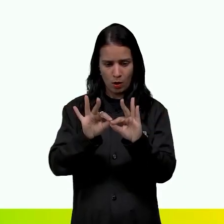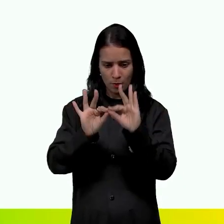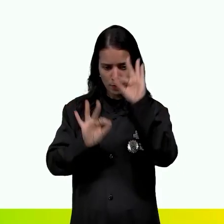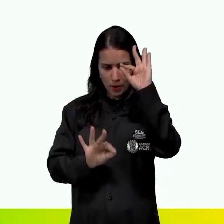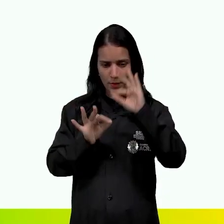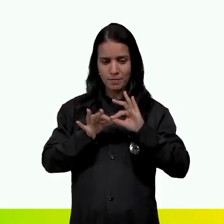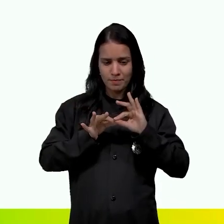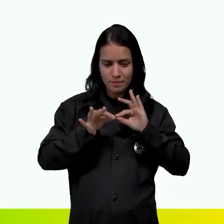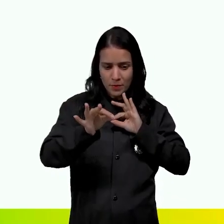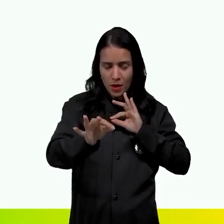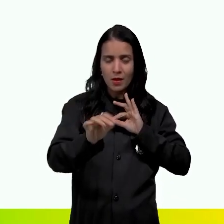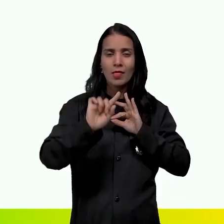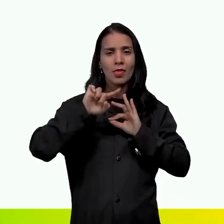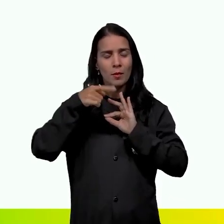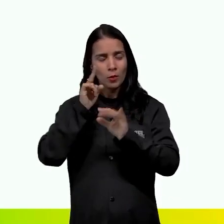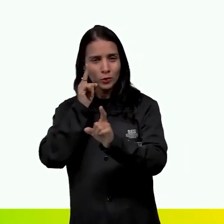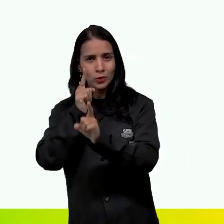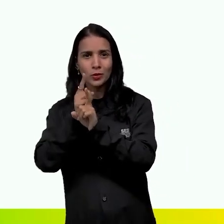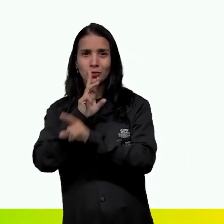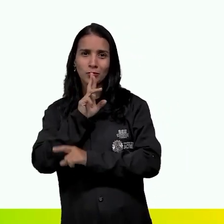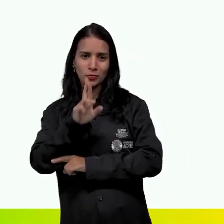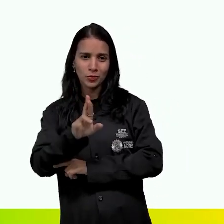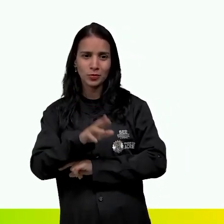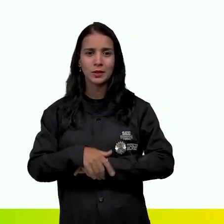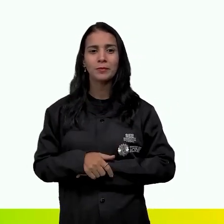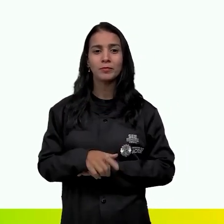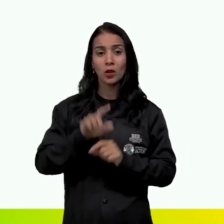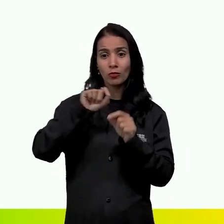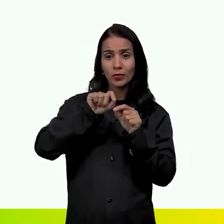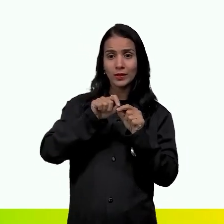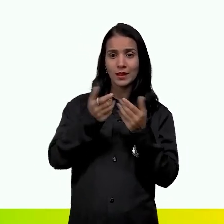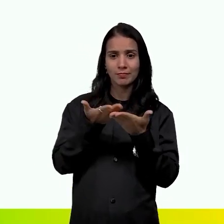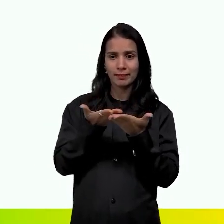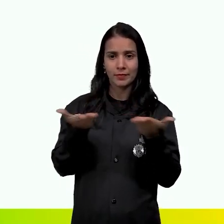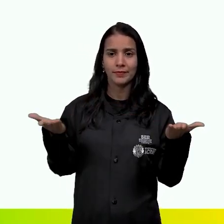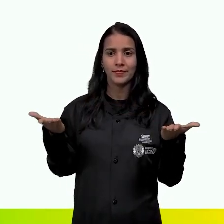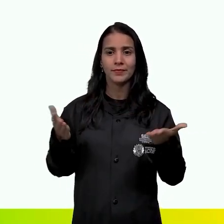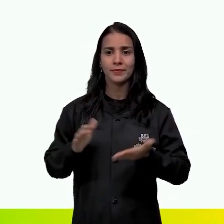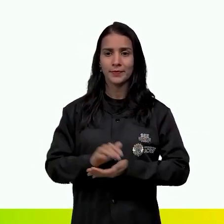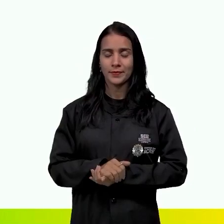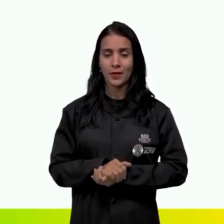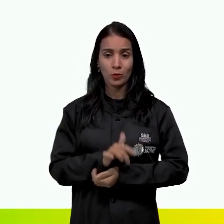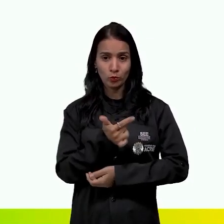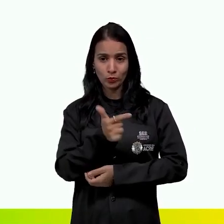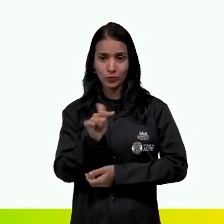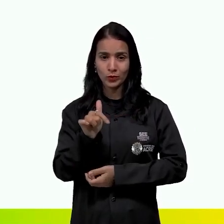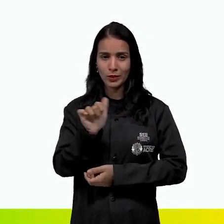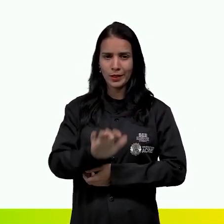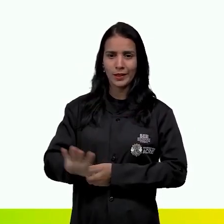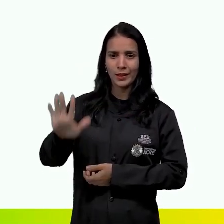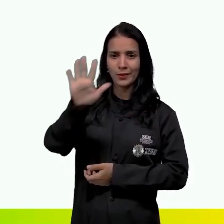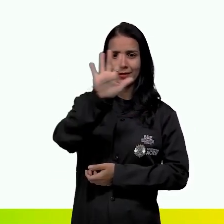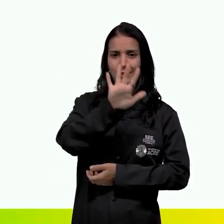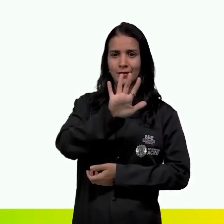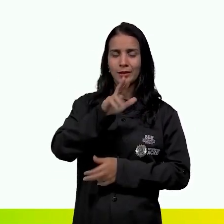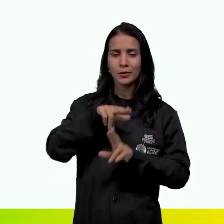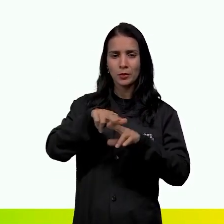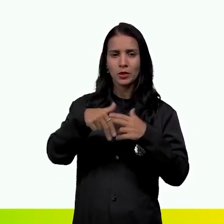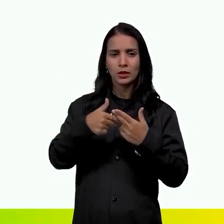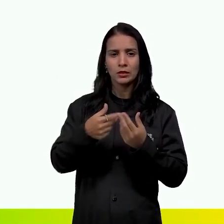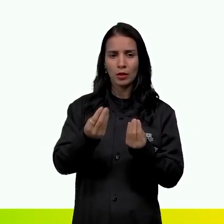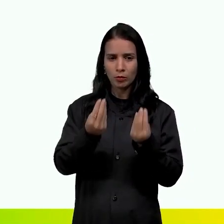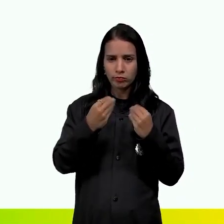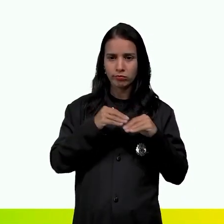Eu vou fazer aqui mesmo porque eu não tenho muito espaço, mas a ideia é o seguinte: nós sabemos que uma